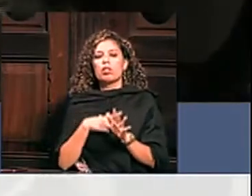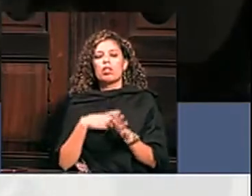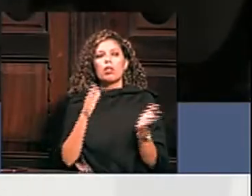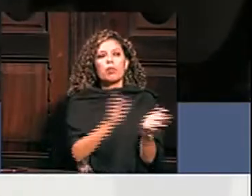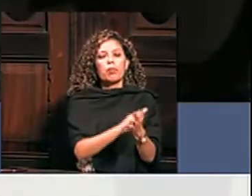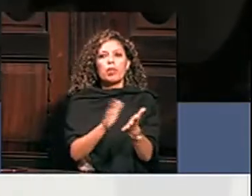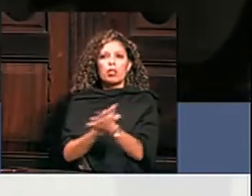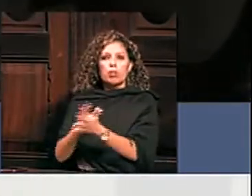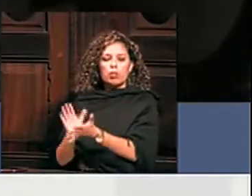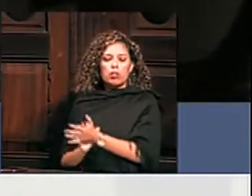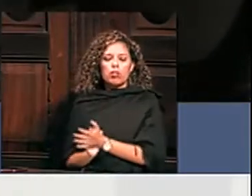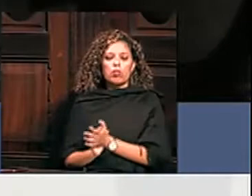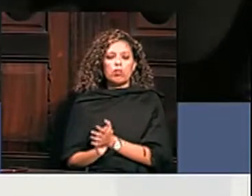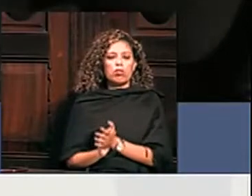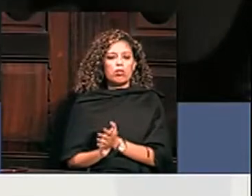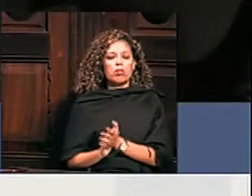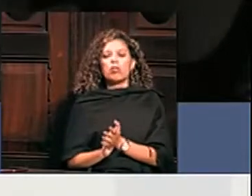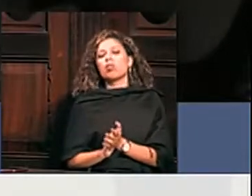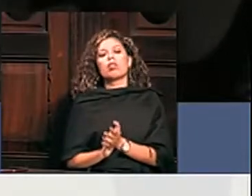parabéns à